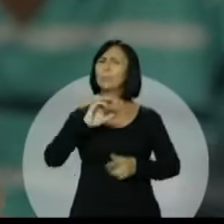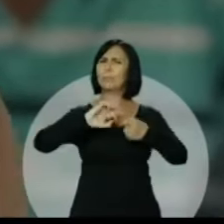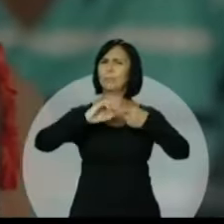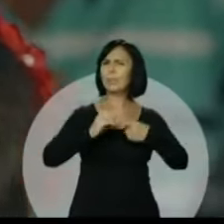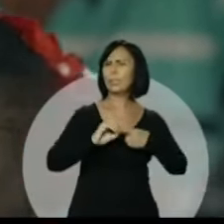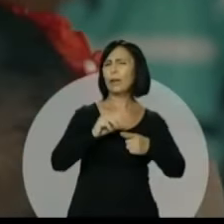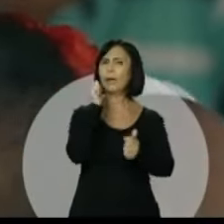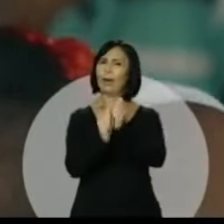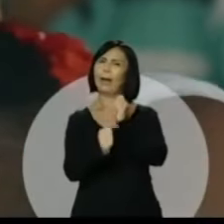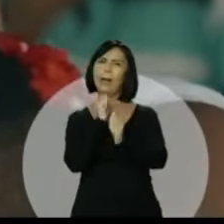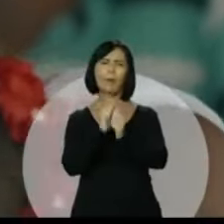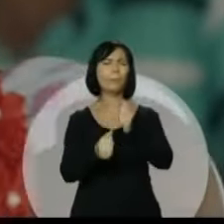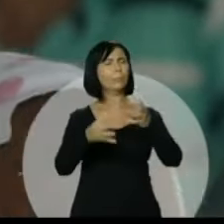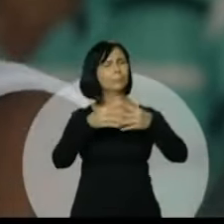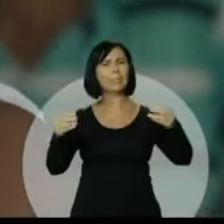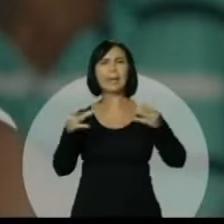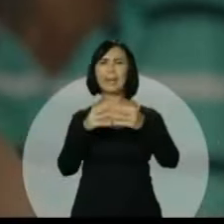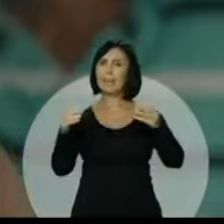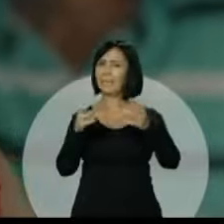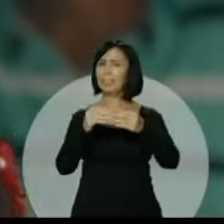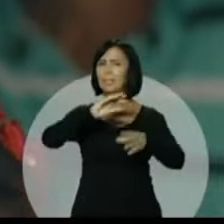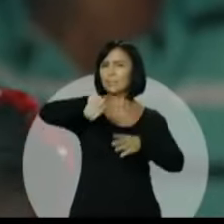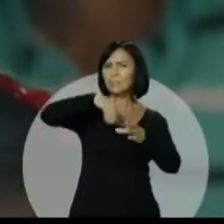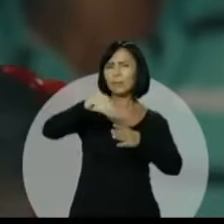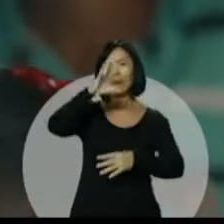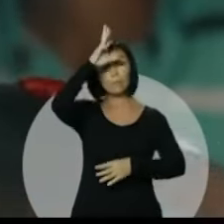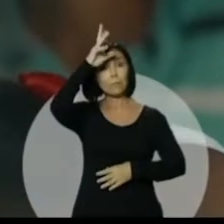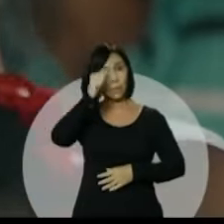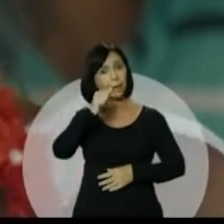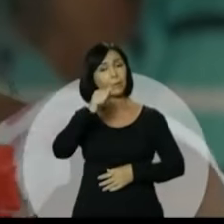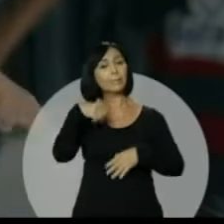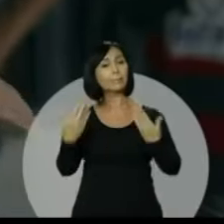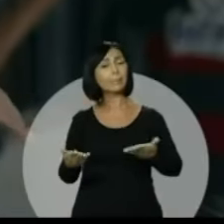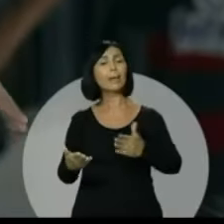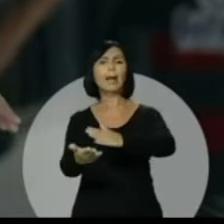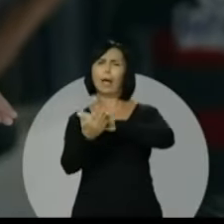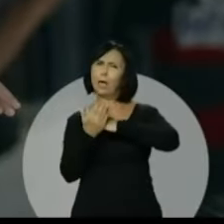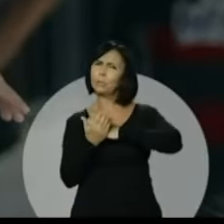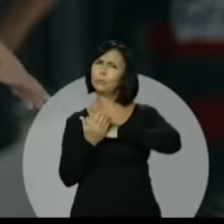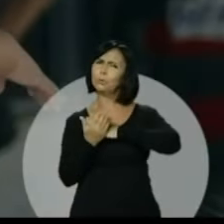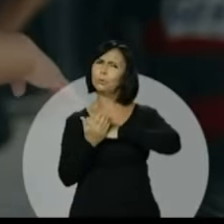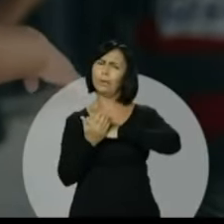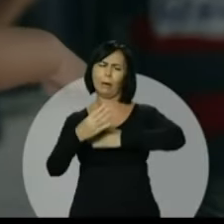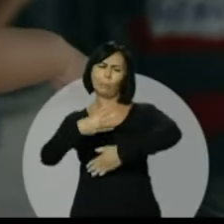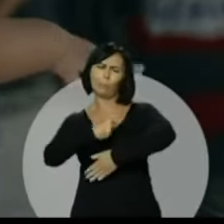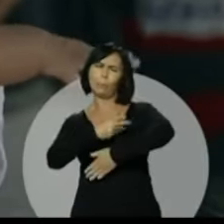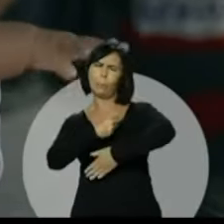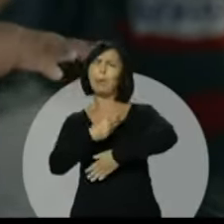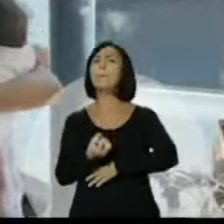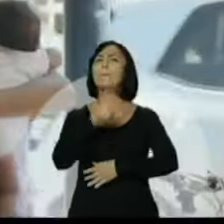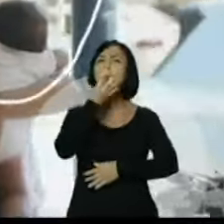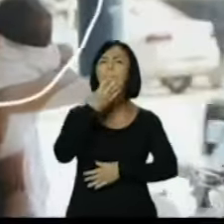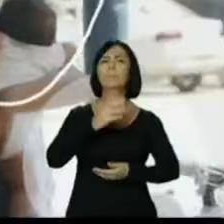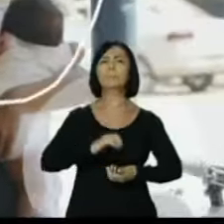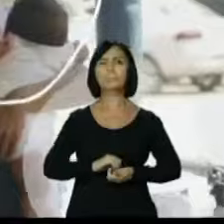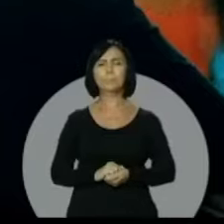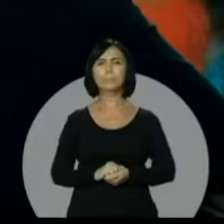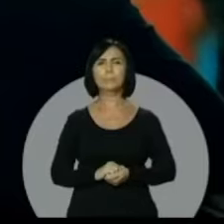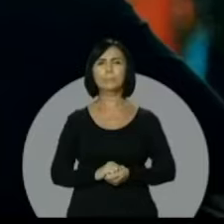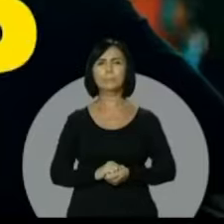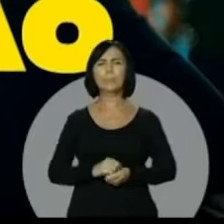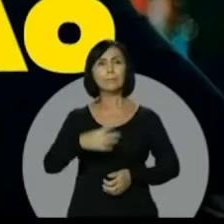o feijão, arroz, né, macarrão, uma mistura, né, um frango. Isso é ótimo, né, porque eu tô amamentando, isso é muito bom,